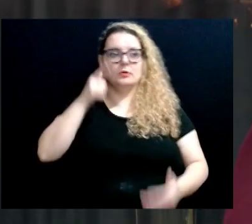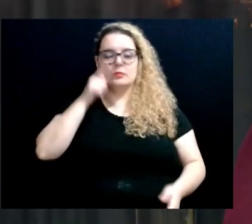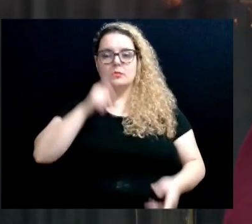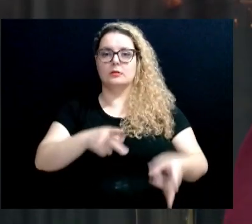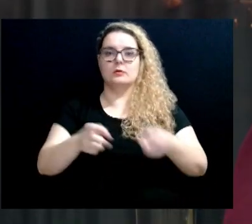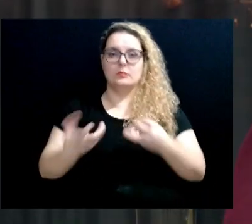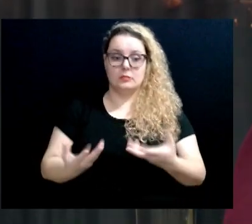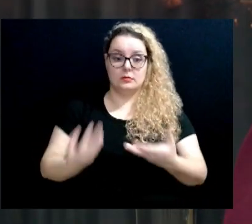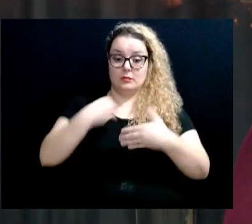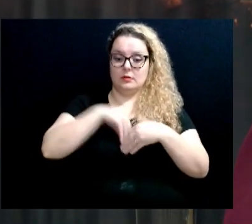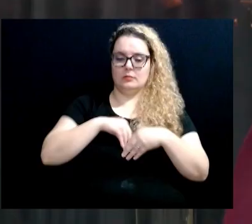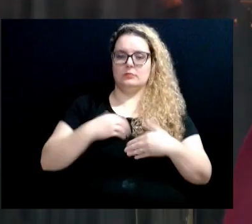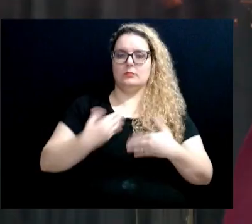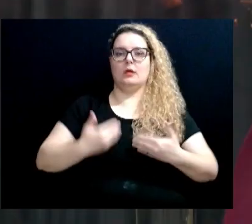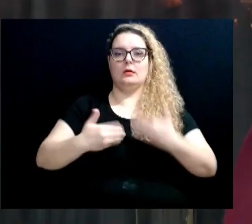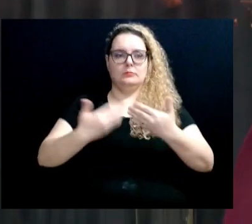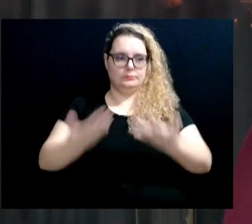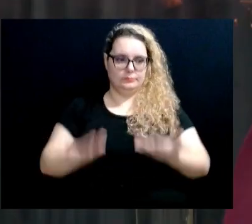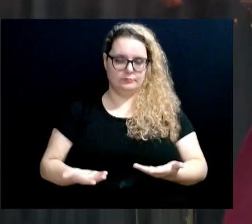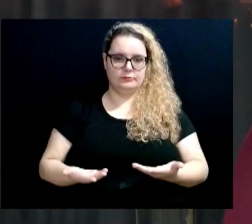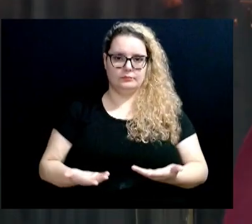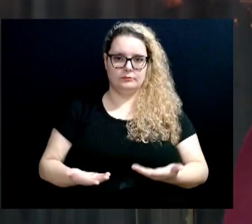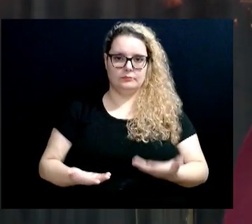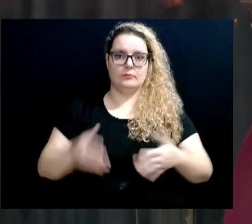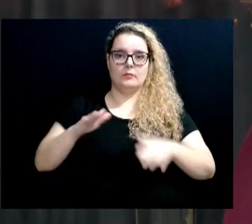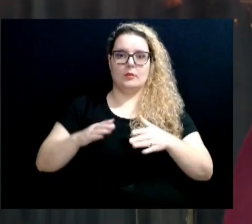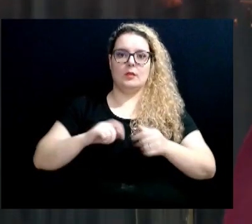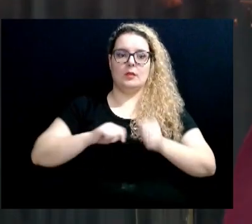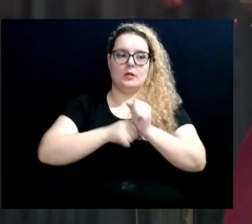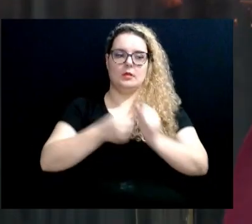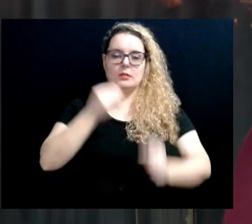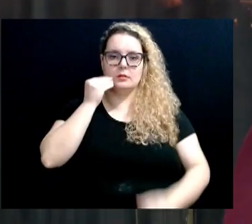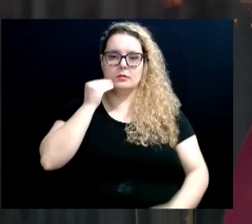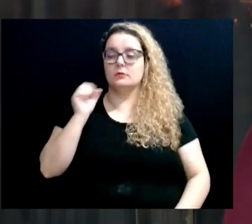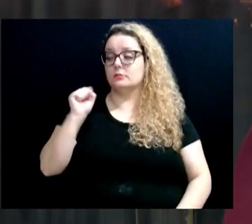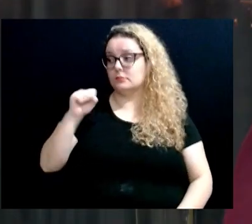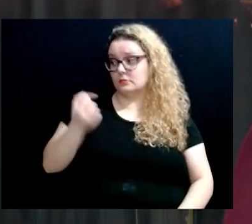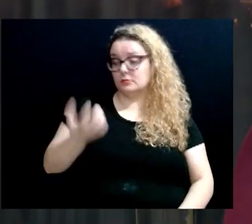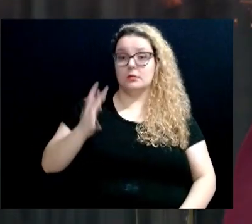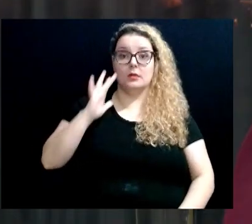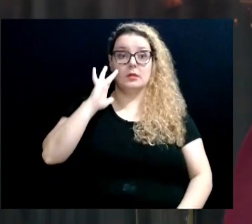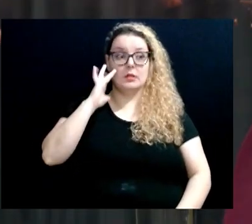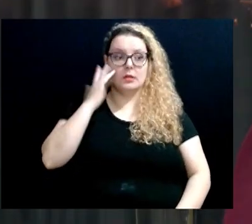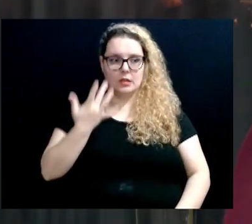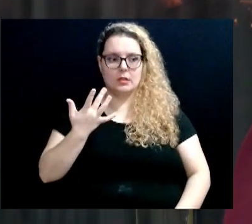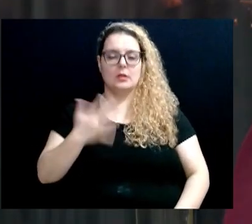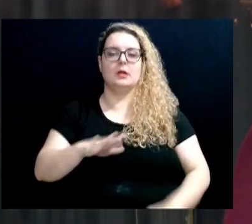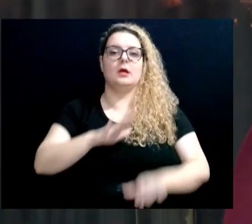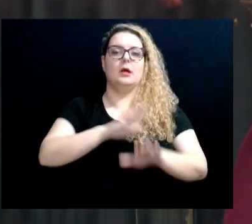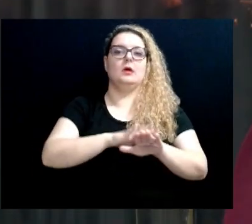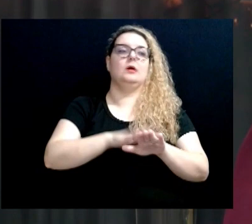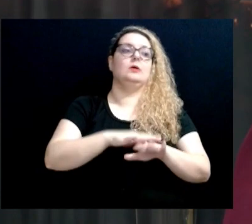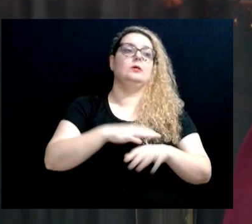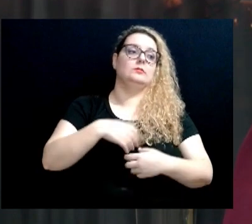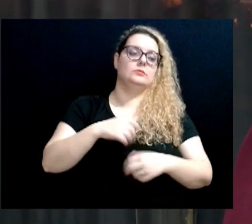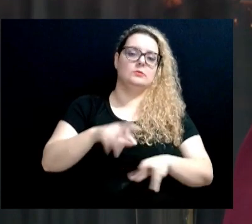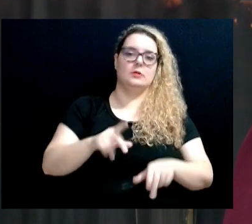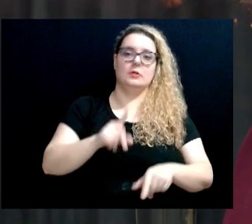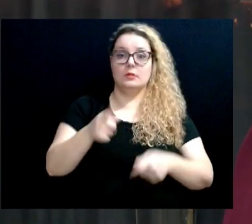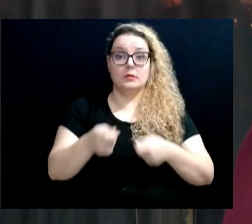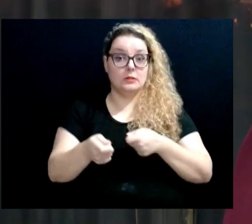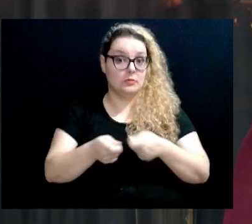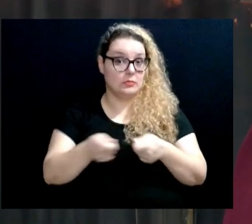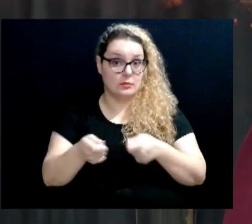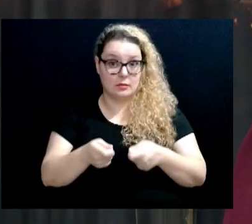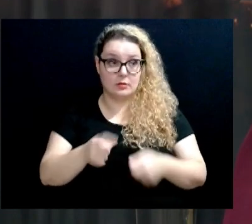gente, né? Ou às vezes a gente tenta bloquear. E a gente age por esses sentimentos sem tentar dominá-lo, sem entender. Então, assim,